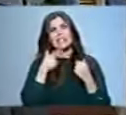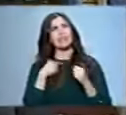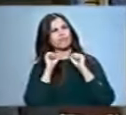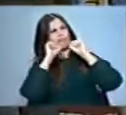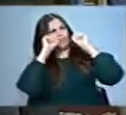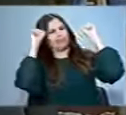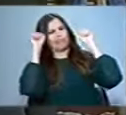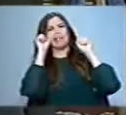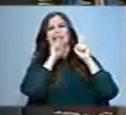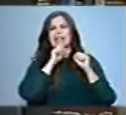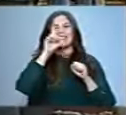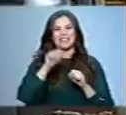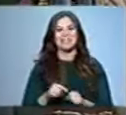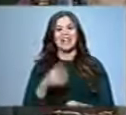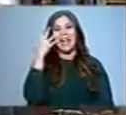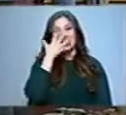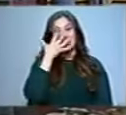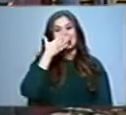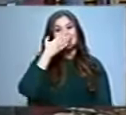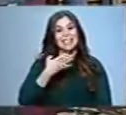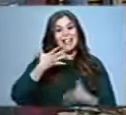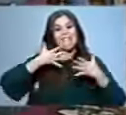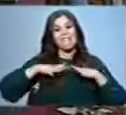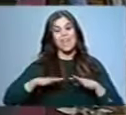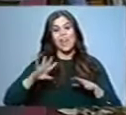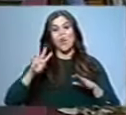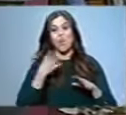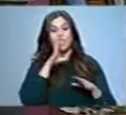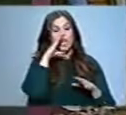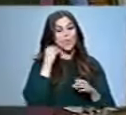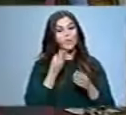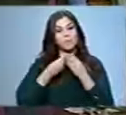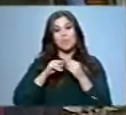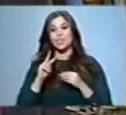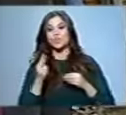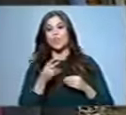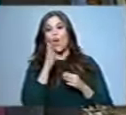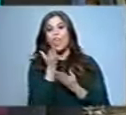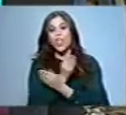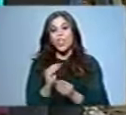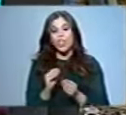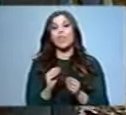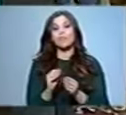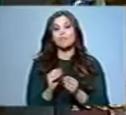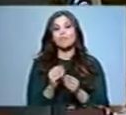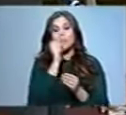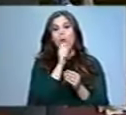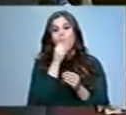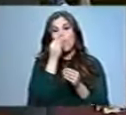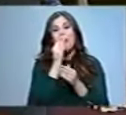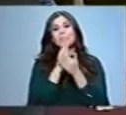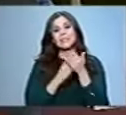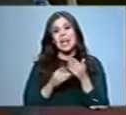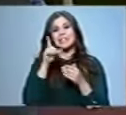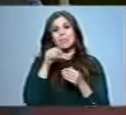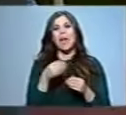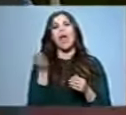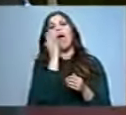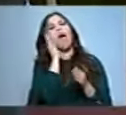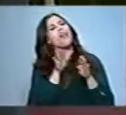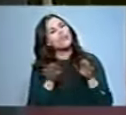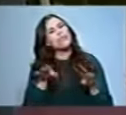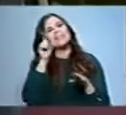lá caber dentro. Cá estão 7 dias de férias para 4 adultos e 2 crianças em regime de meia pensão, com paparoca, com